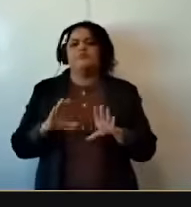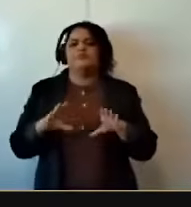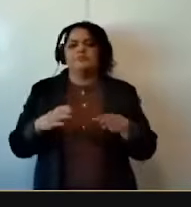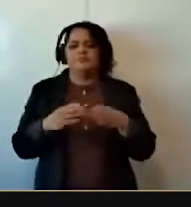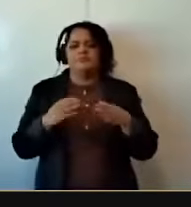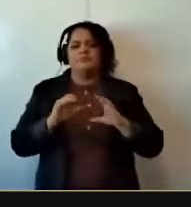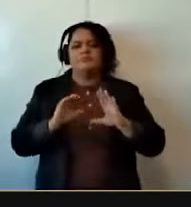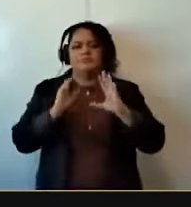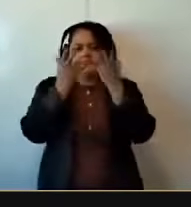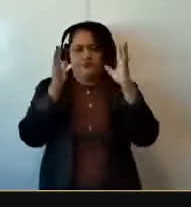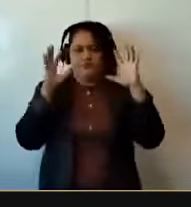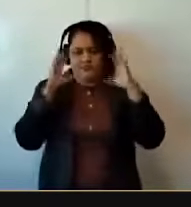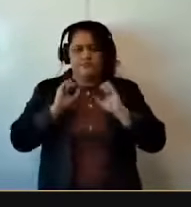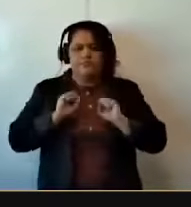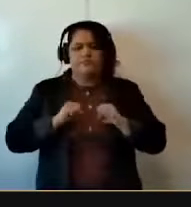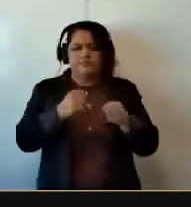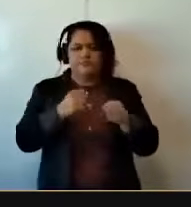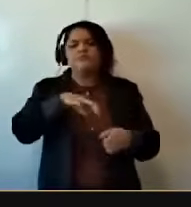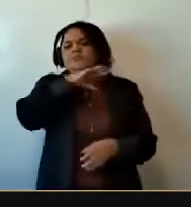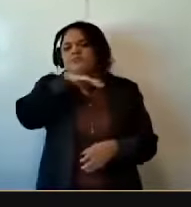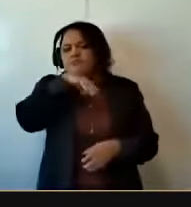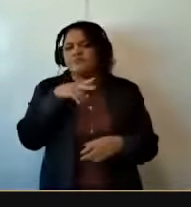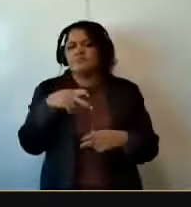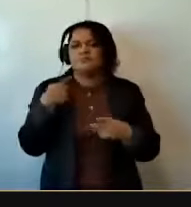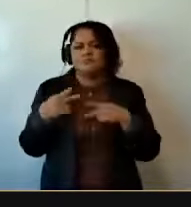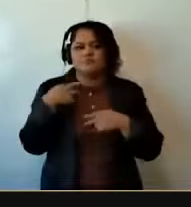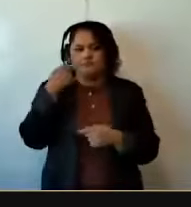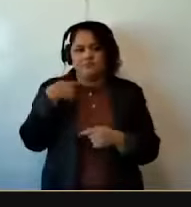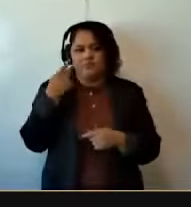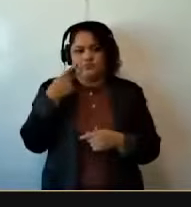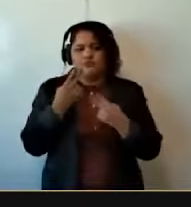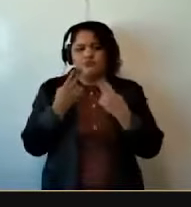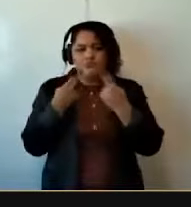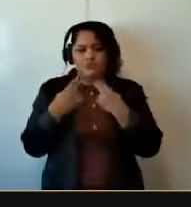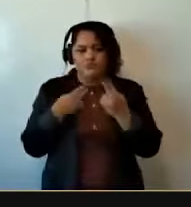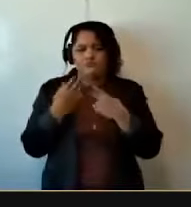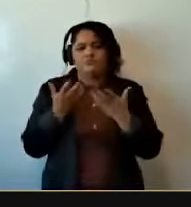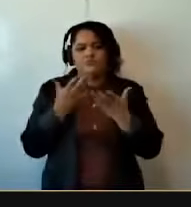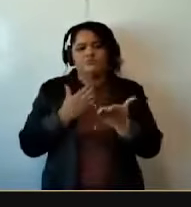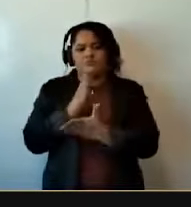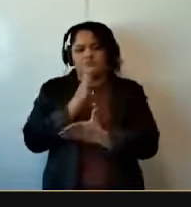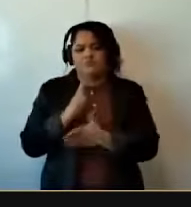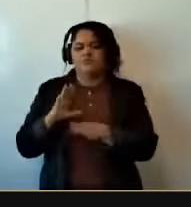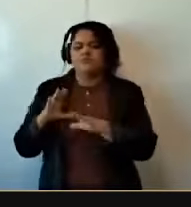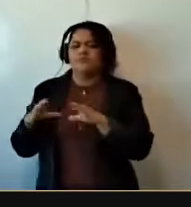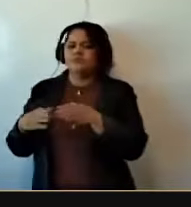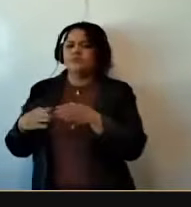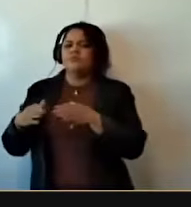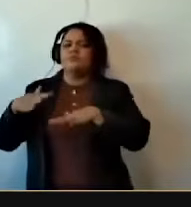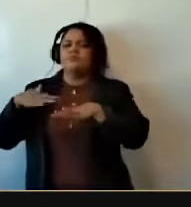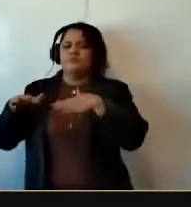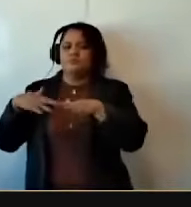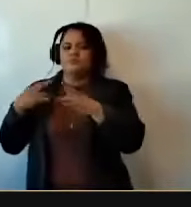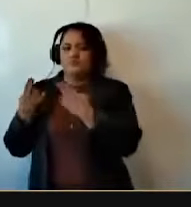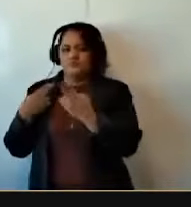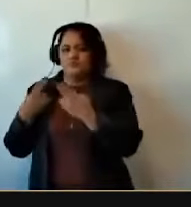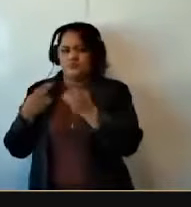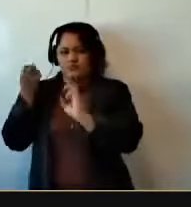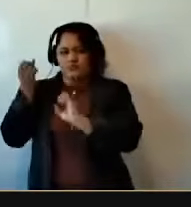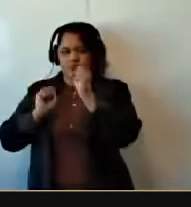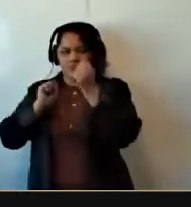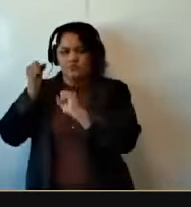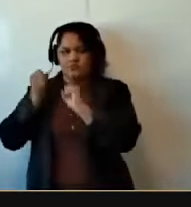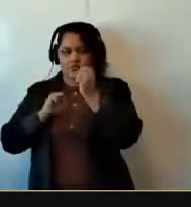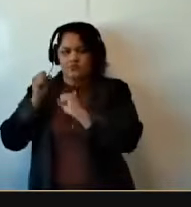e Política Urbana, pela aprovação. Mobilidade Urbana, Indústria, Comércio e Serviços, não